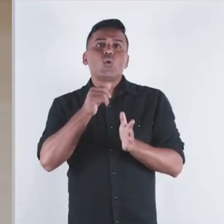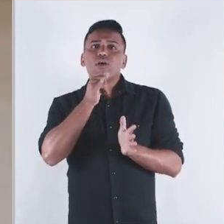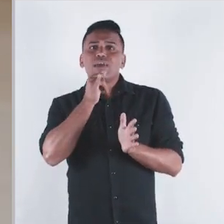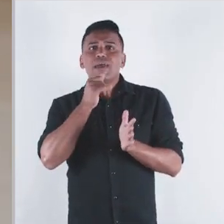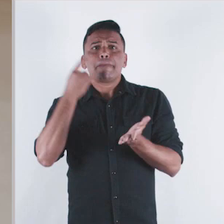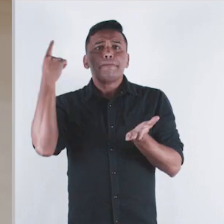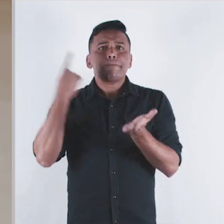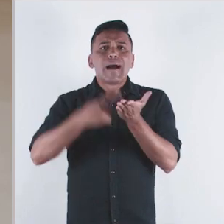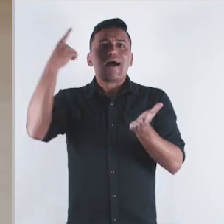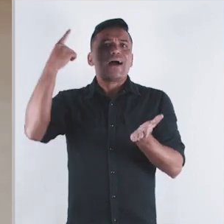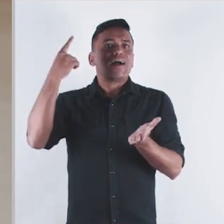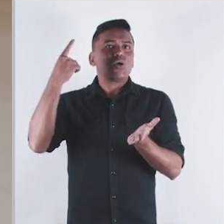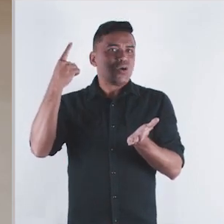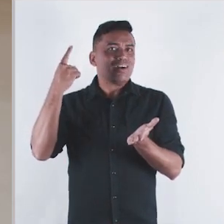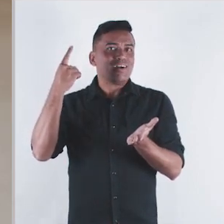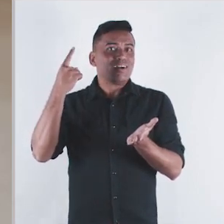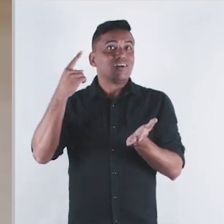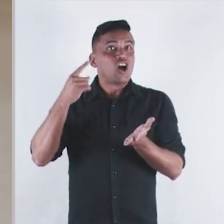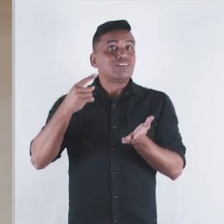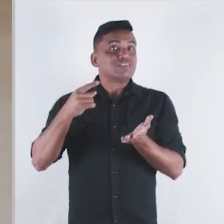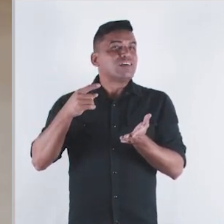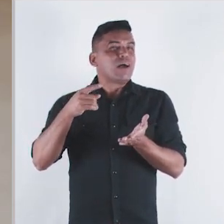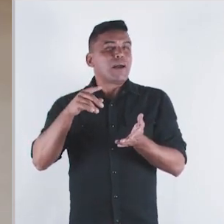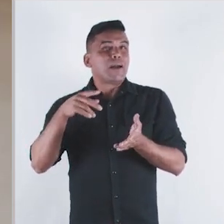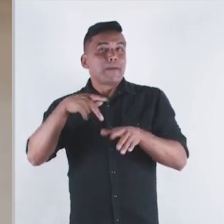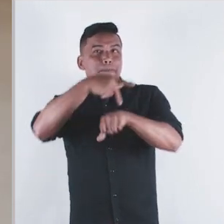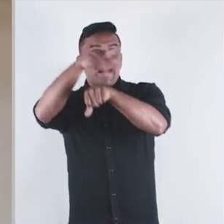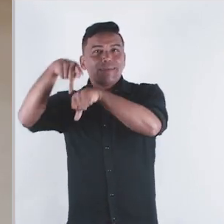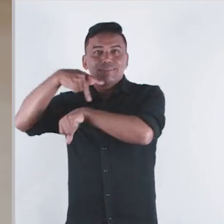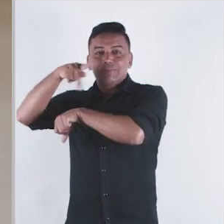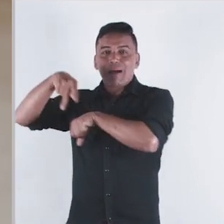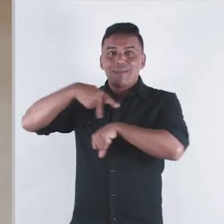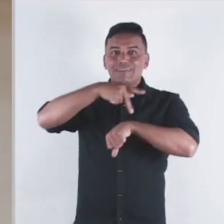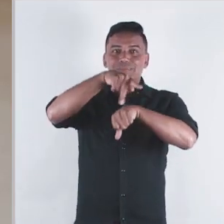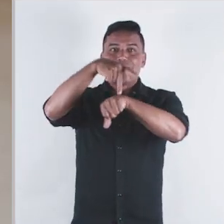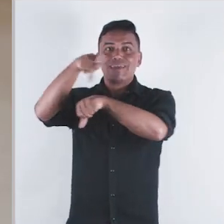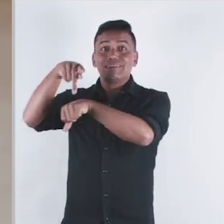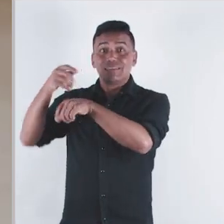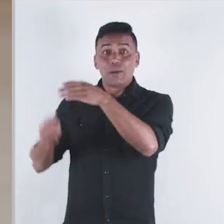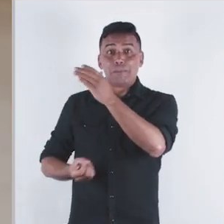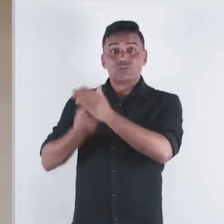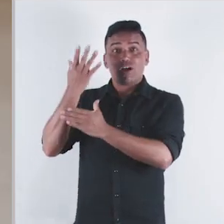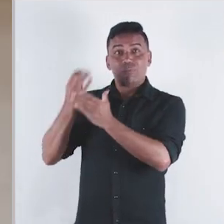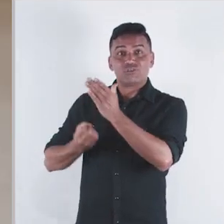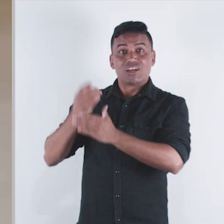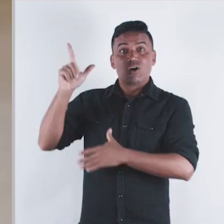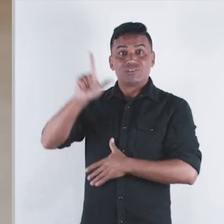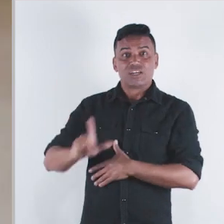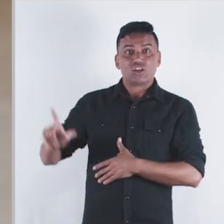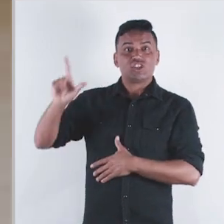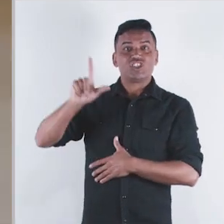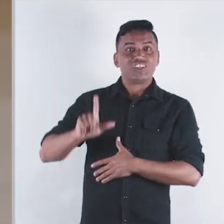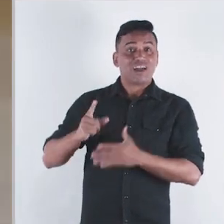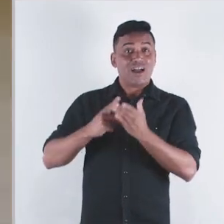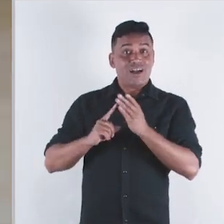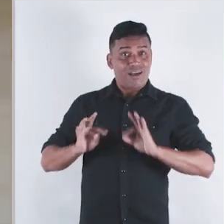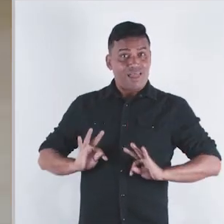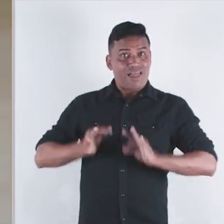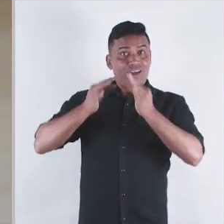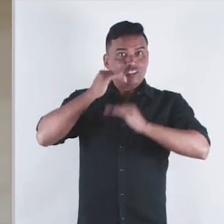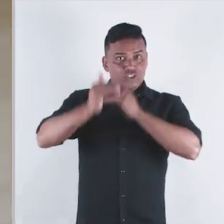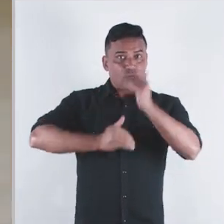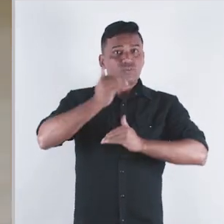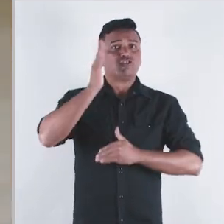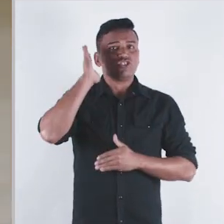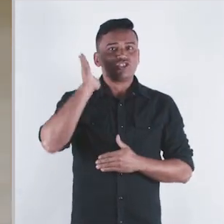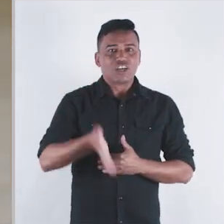herdamos de países e de Sim, produções literárias tecnologicamente desenvolvidos, sim.